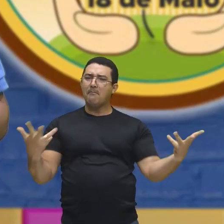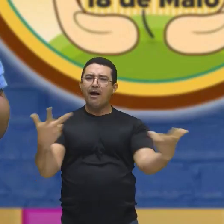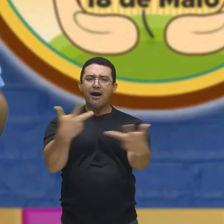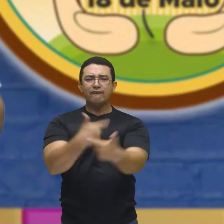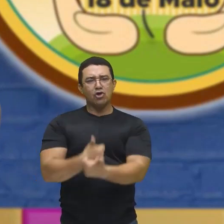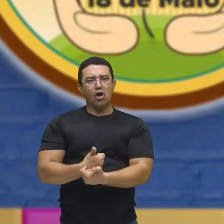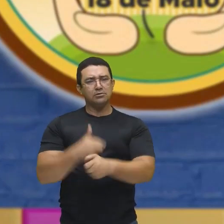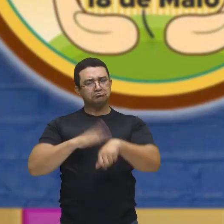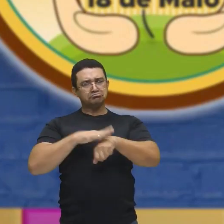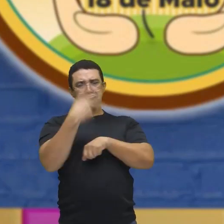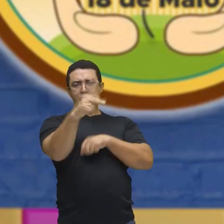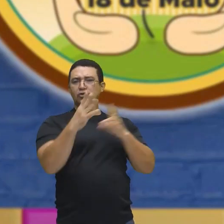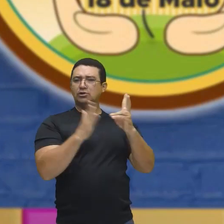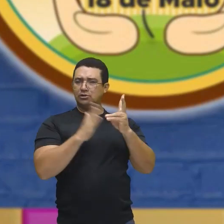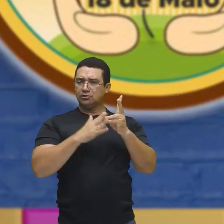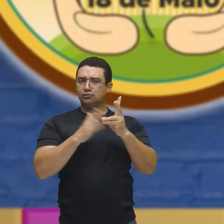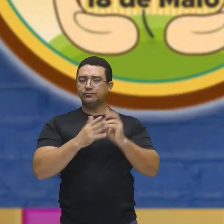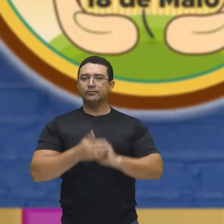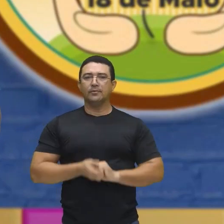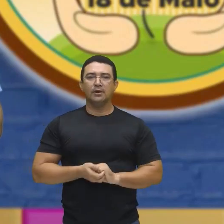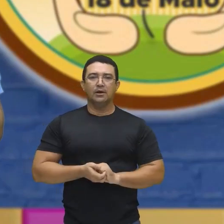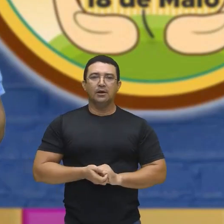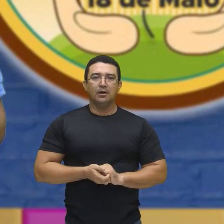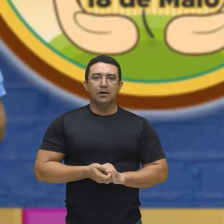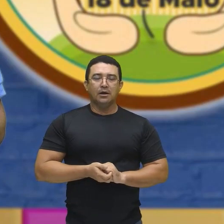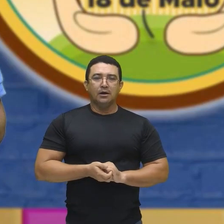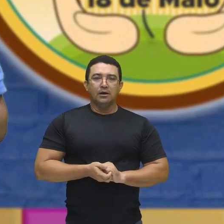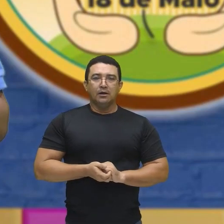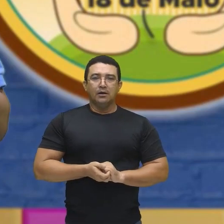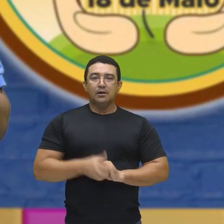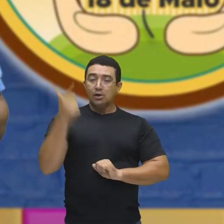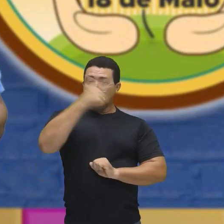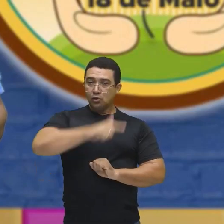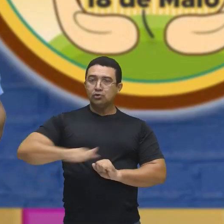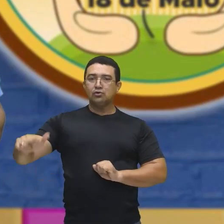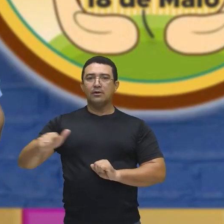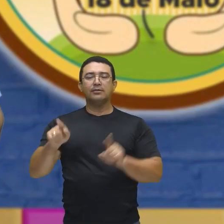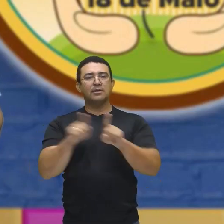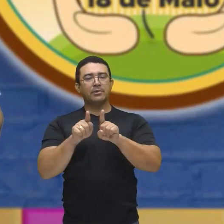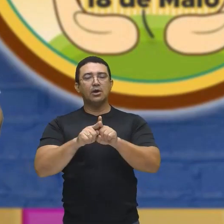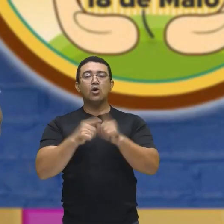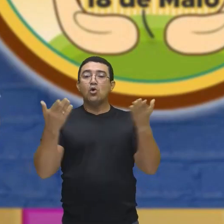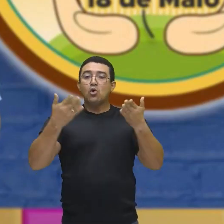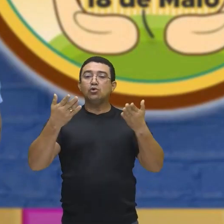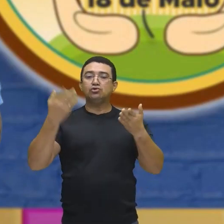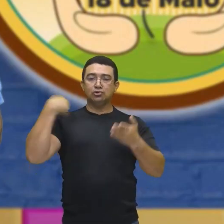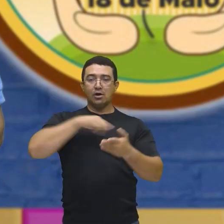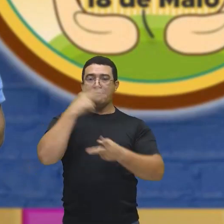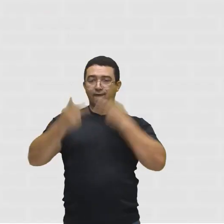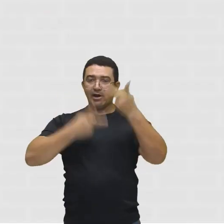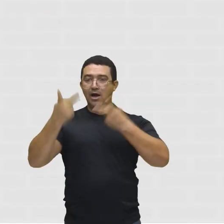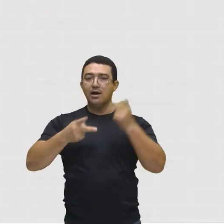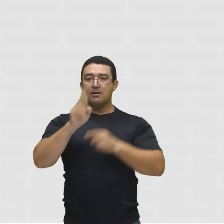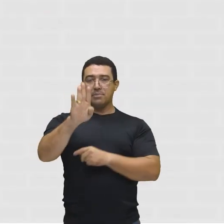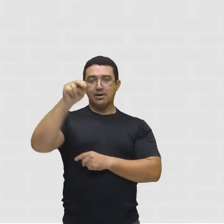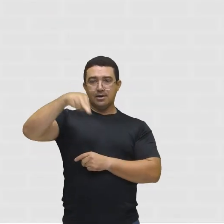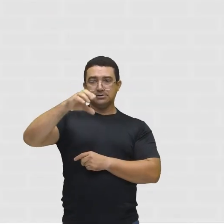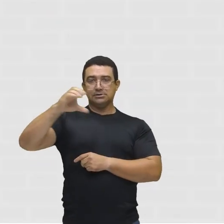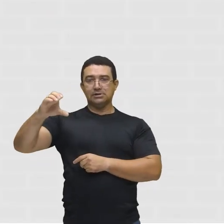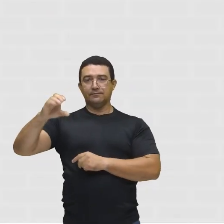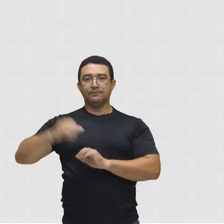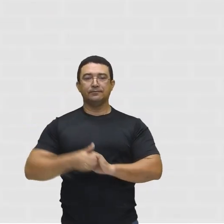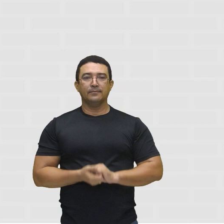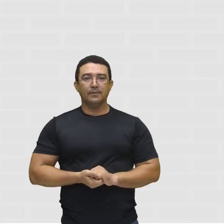certo? E aí, dando continuidade, buscando mais um gancho, assim nós vamos falar como da BNCC. Vamos lá?